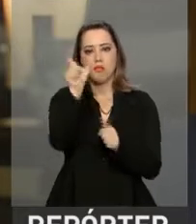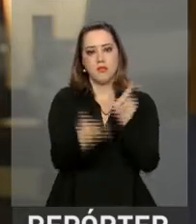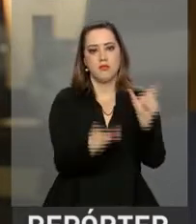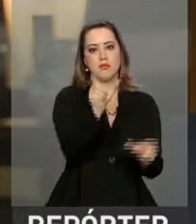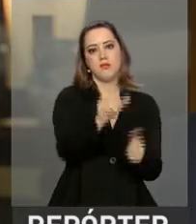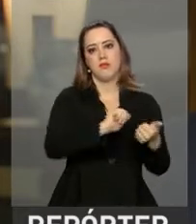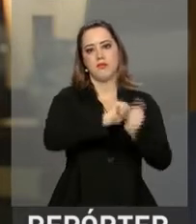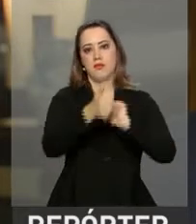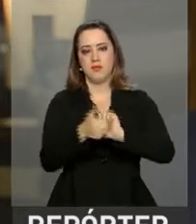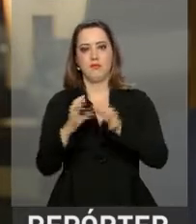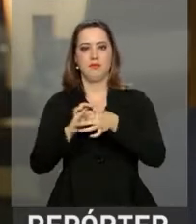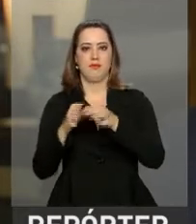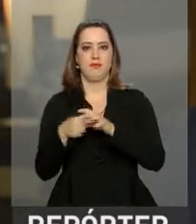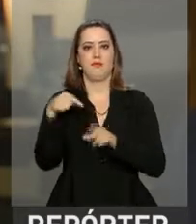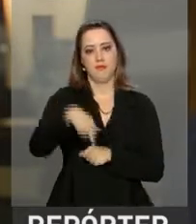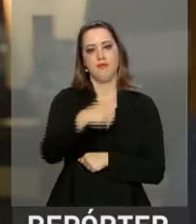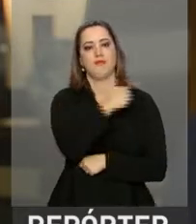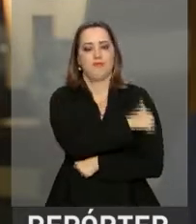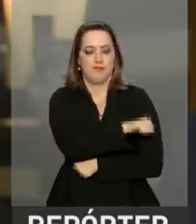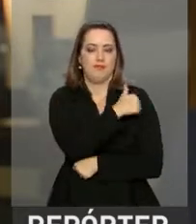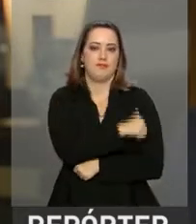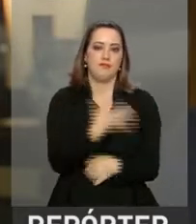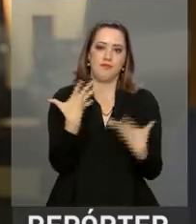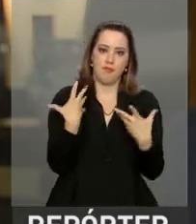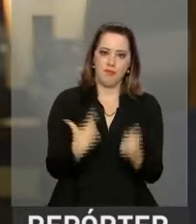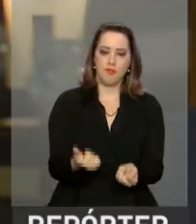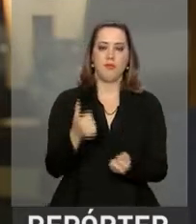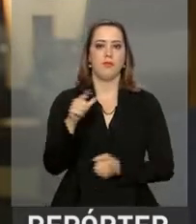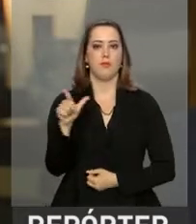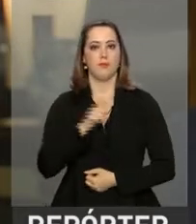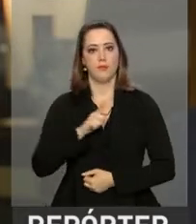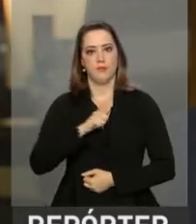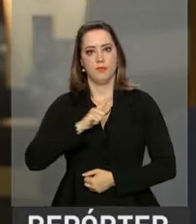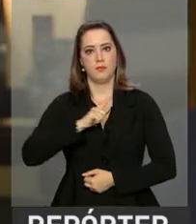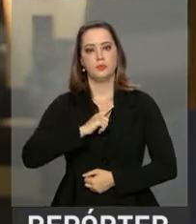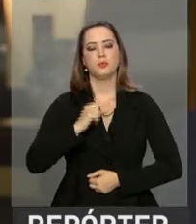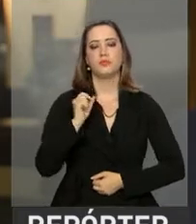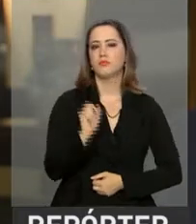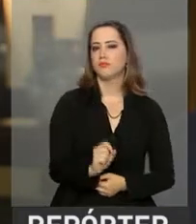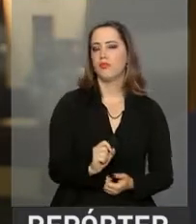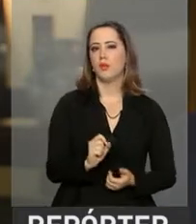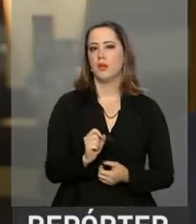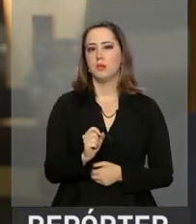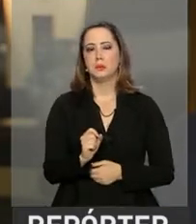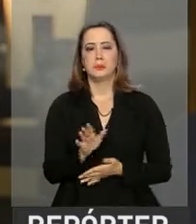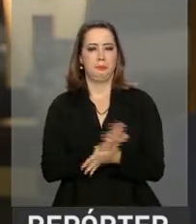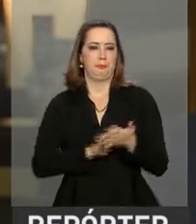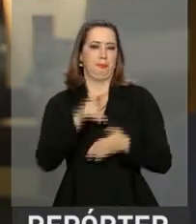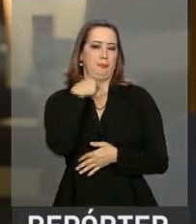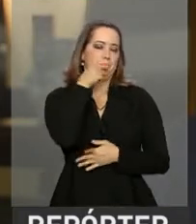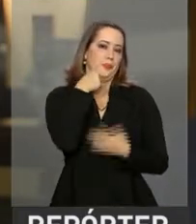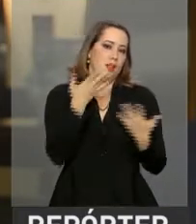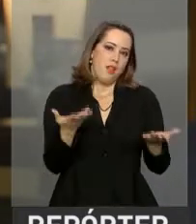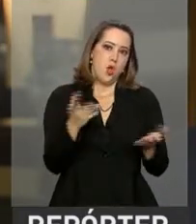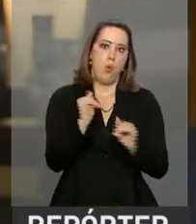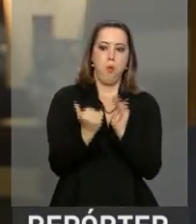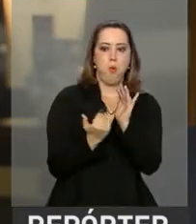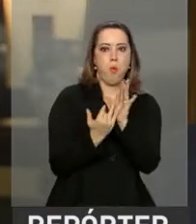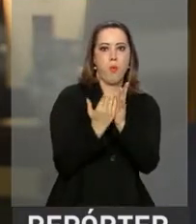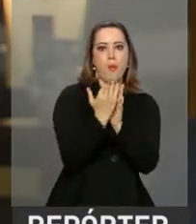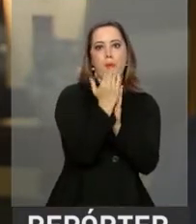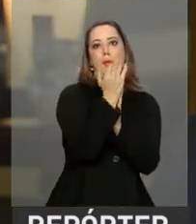aqui no rio de janeiro e vamos ter uma é é sem dúvida nenhuma isso representará um aumento